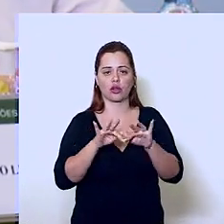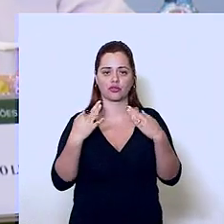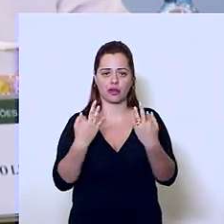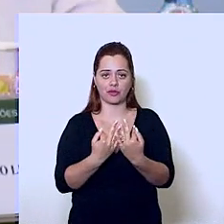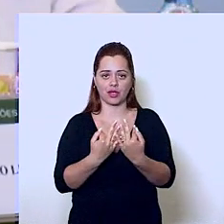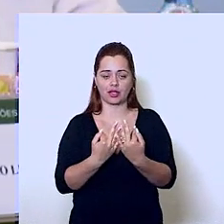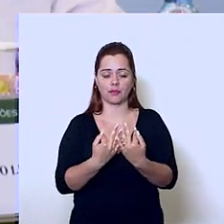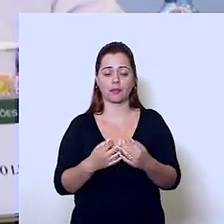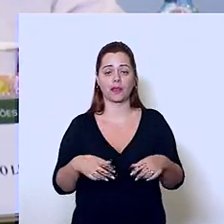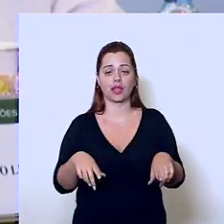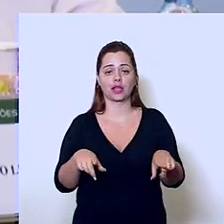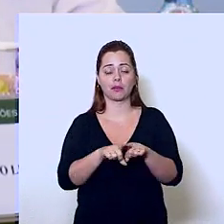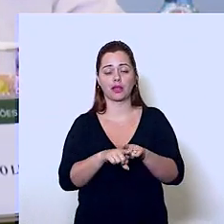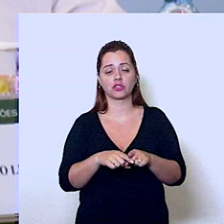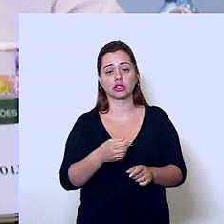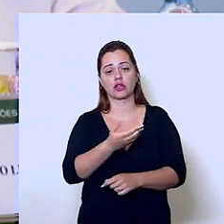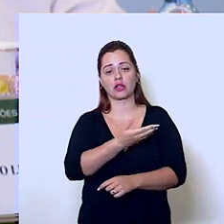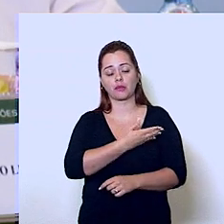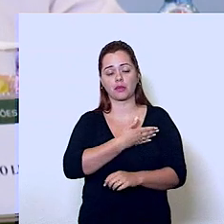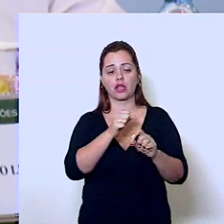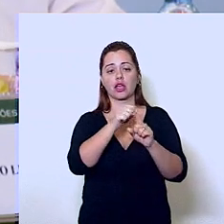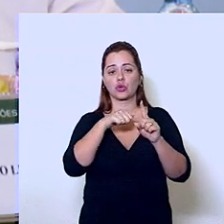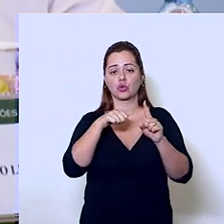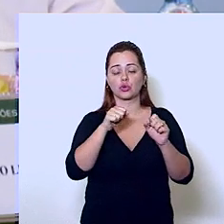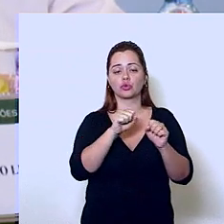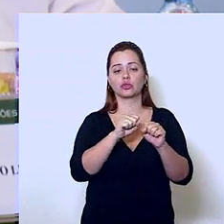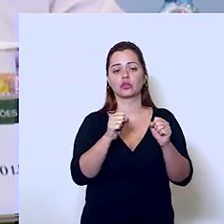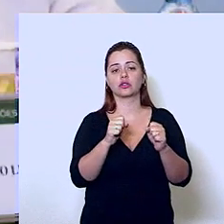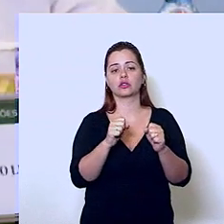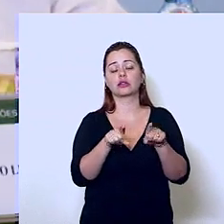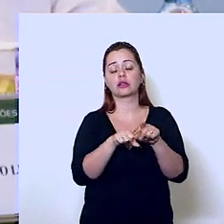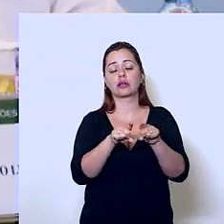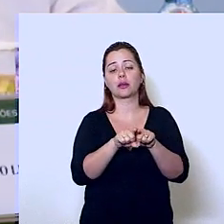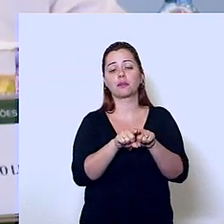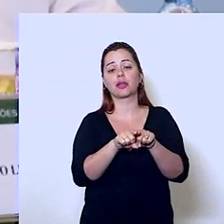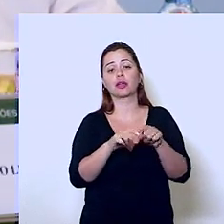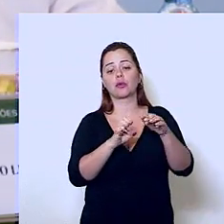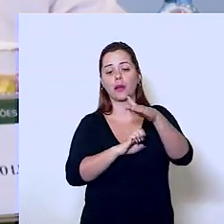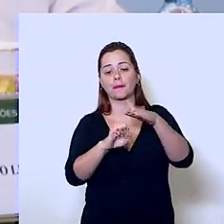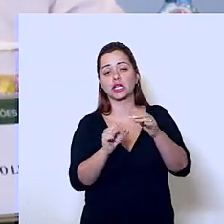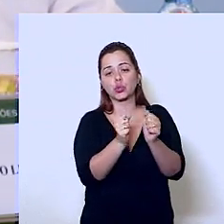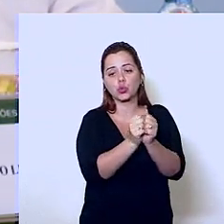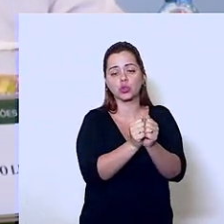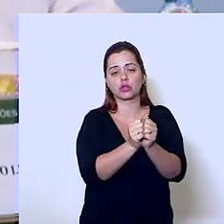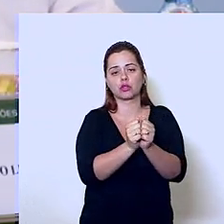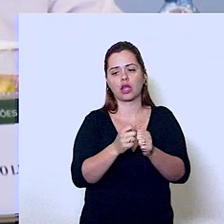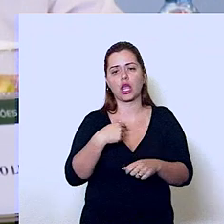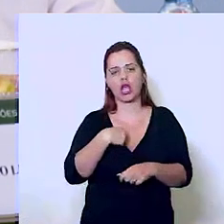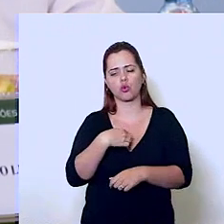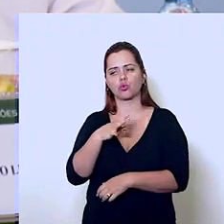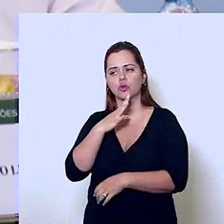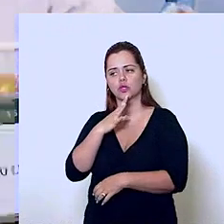qualidade de sócio da Flecha de Lima Associados. Que é interessante que eu conheci ele antes de entrar para o